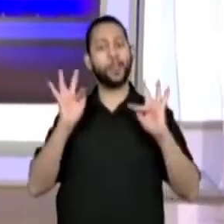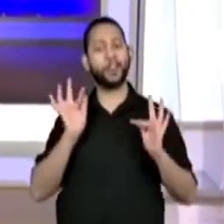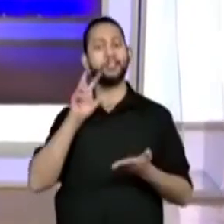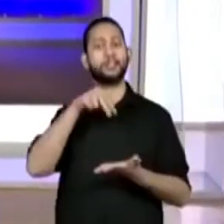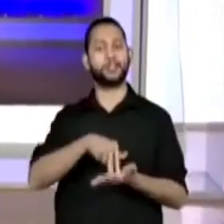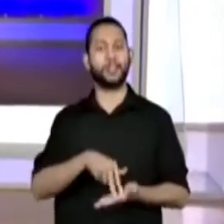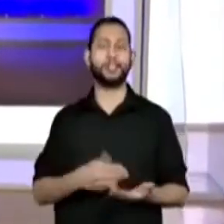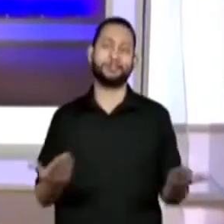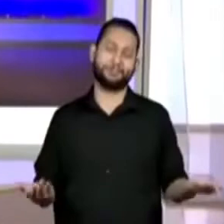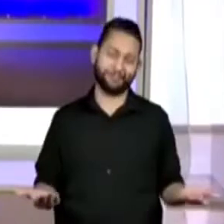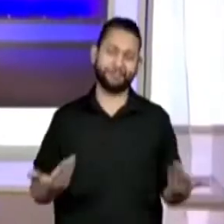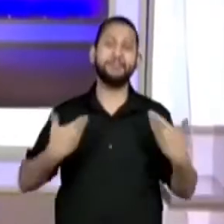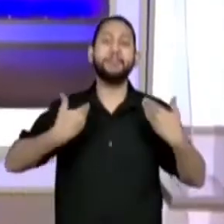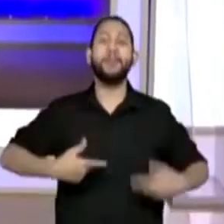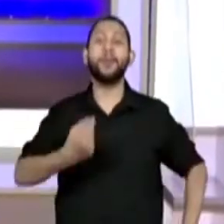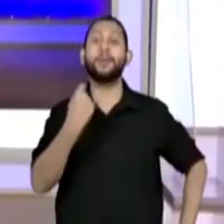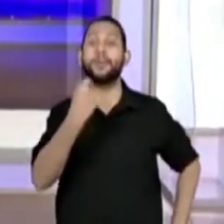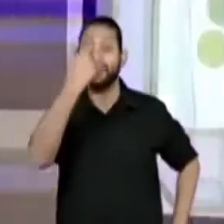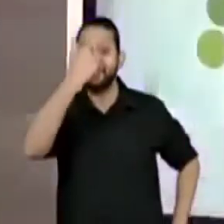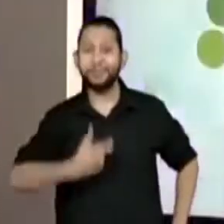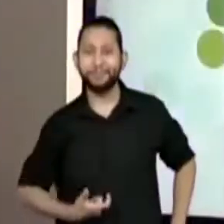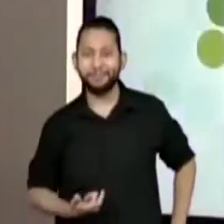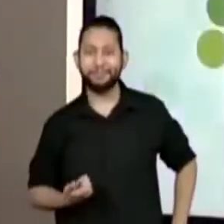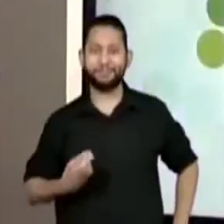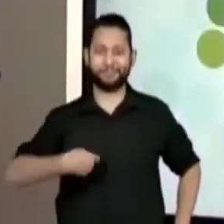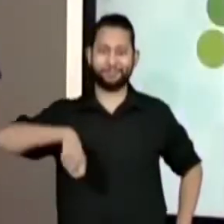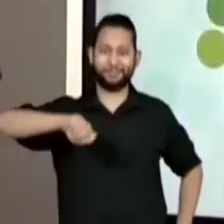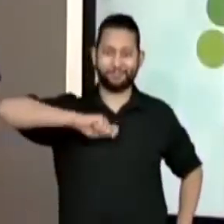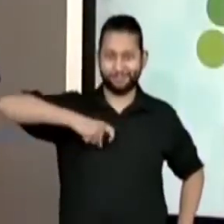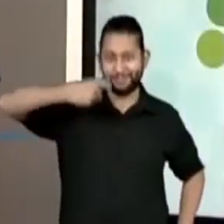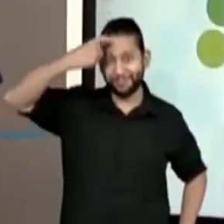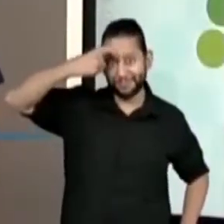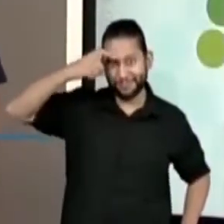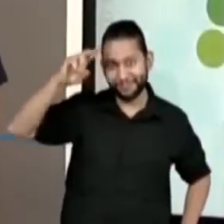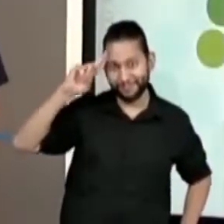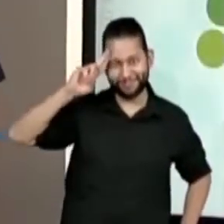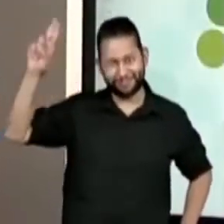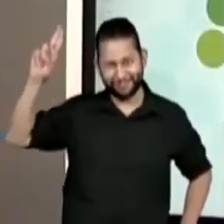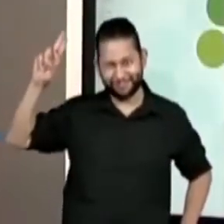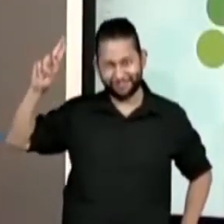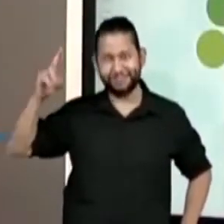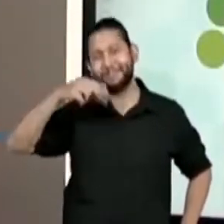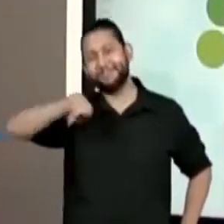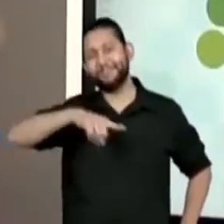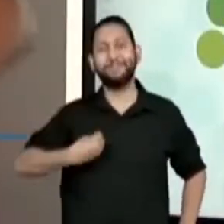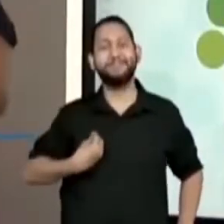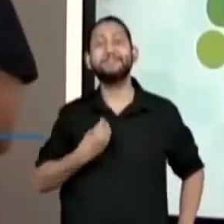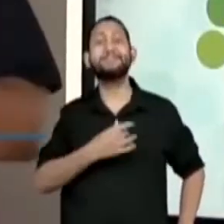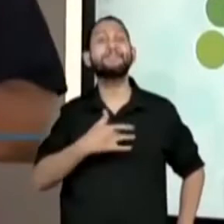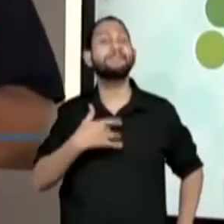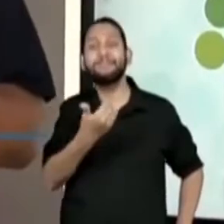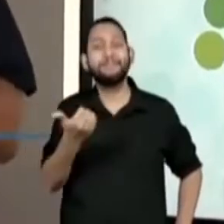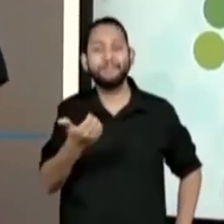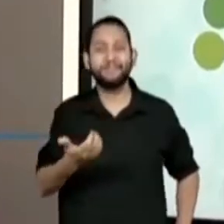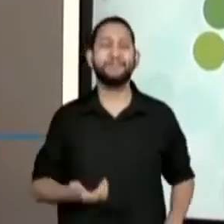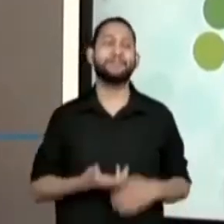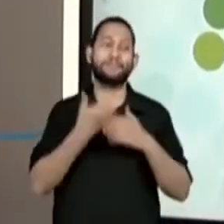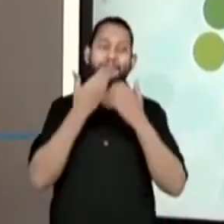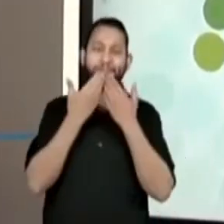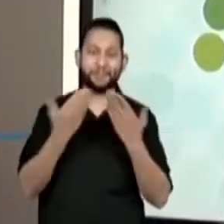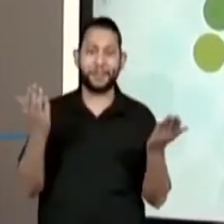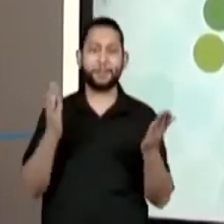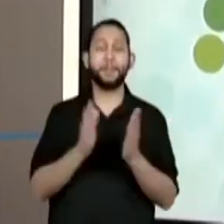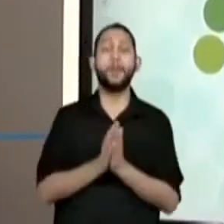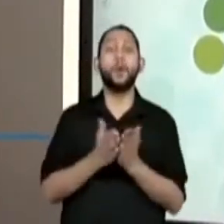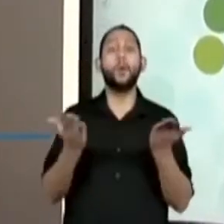e deixa eu me apresentar e cumprimentar você direito né Eu sou pro André Ramos Sempre às ordens como é que você está na turma pois bem então